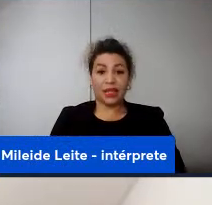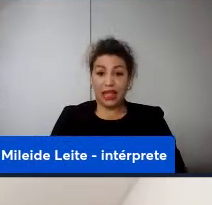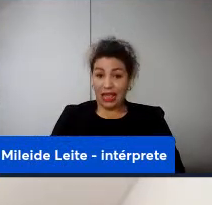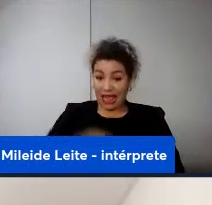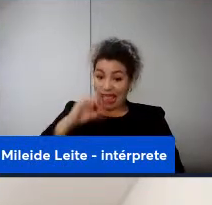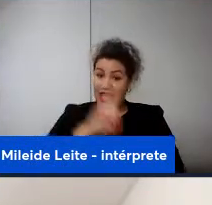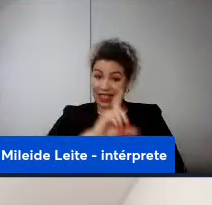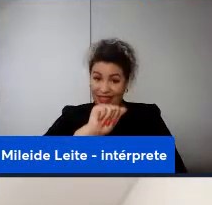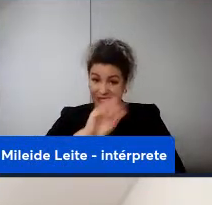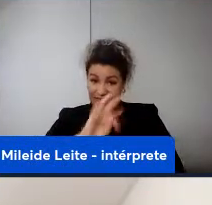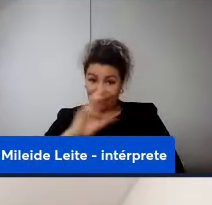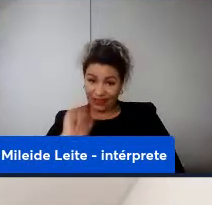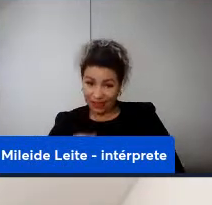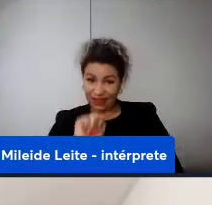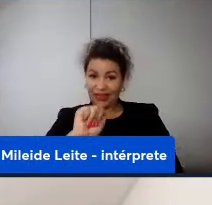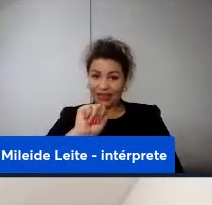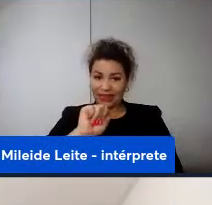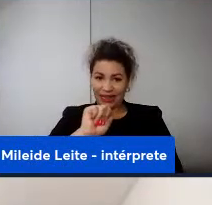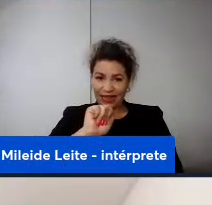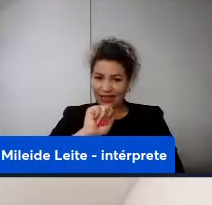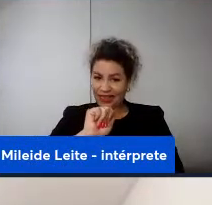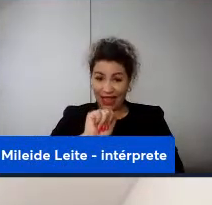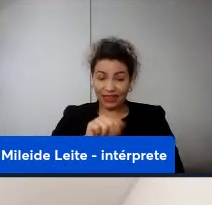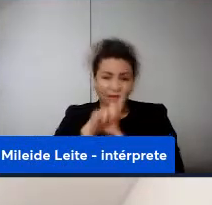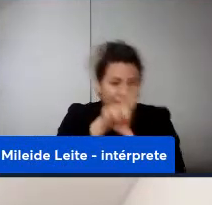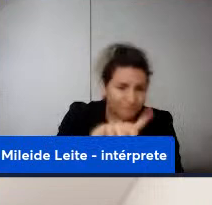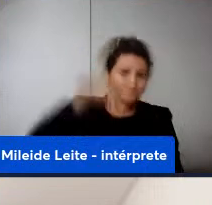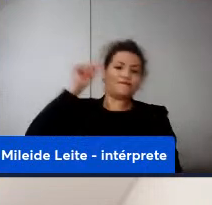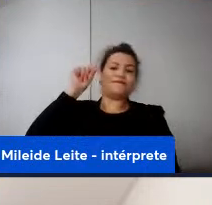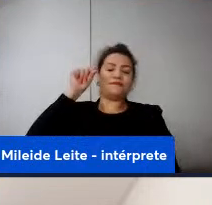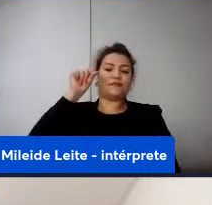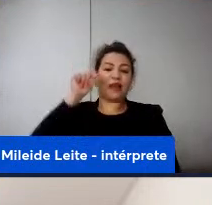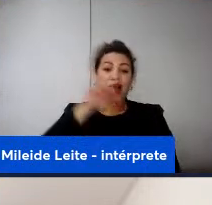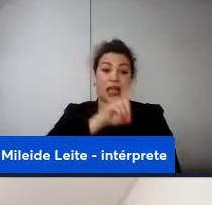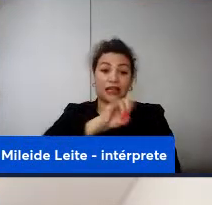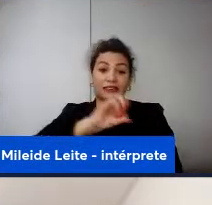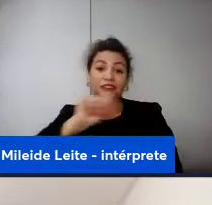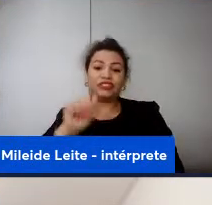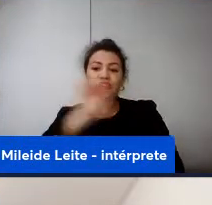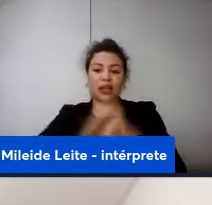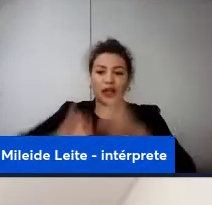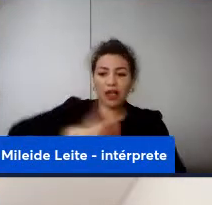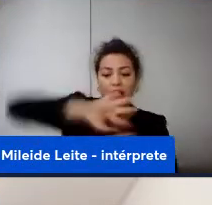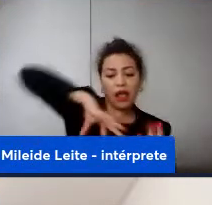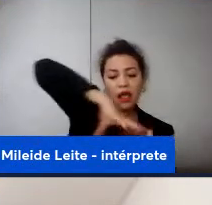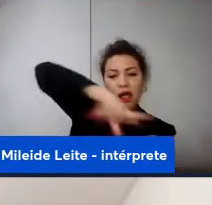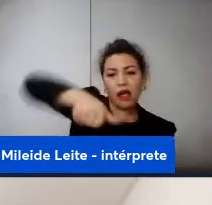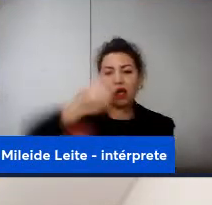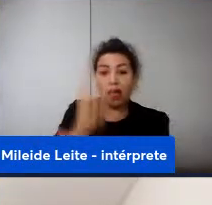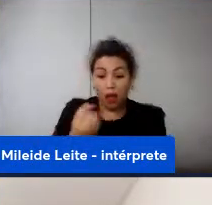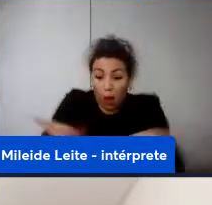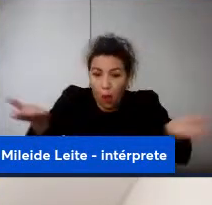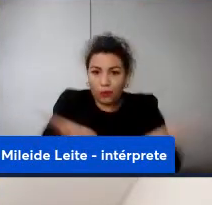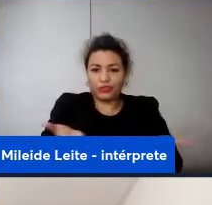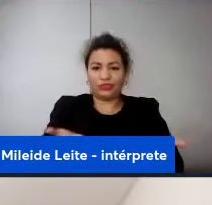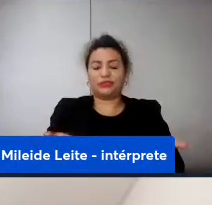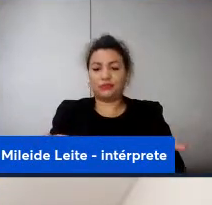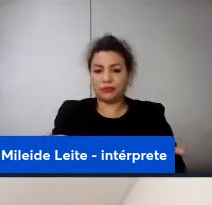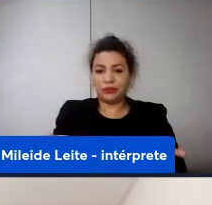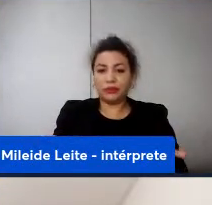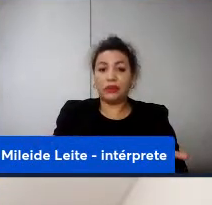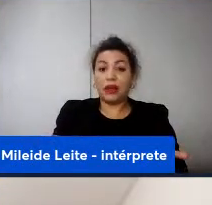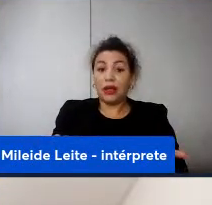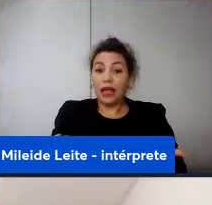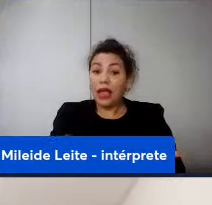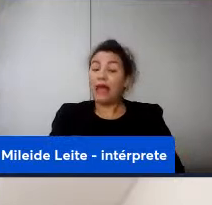Essa data para iniciar esse evento não foi gratuita. É o Dia Internacional de Alfabetização hoje. E